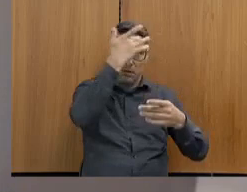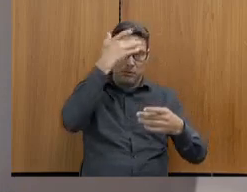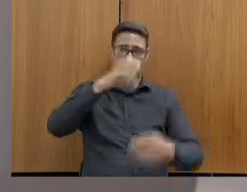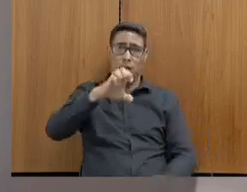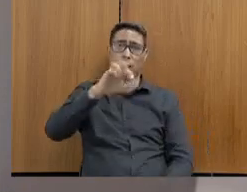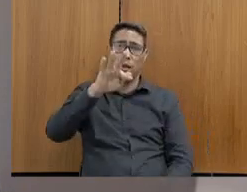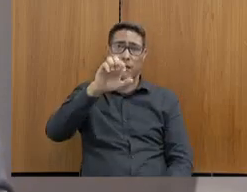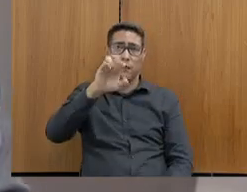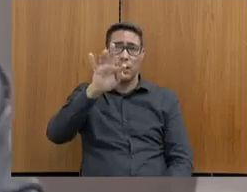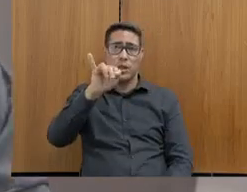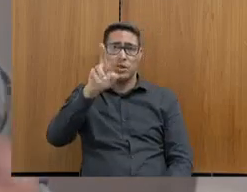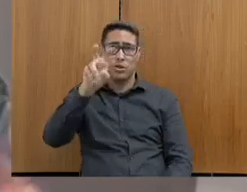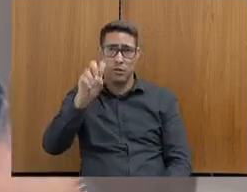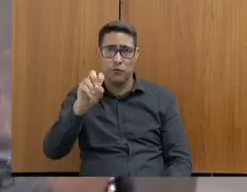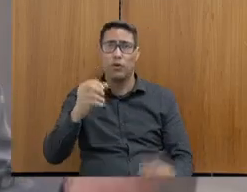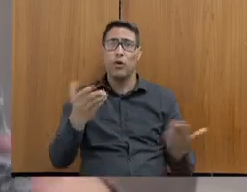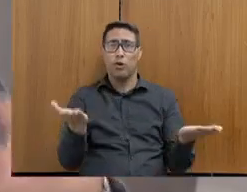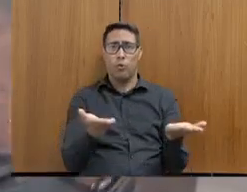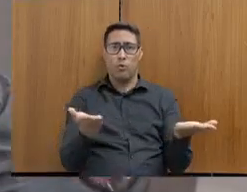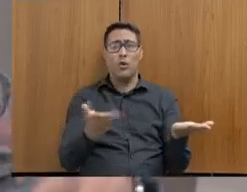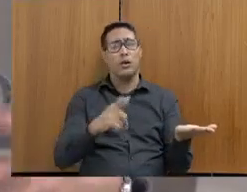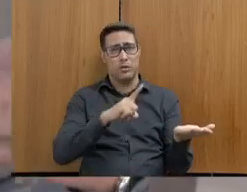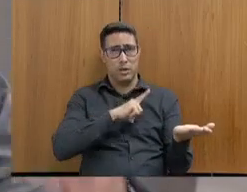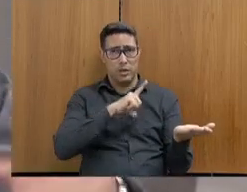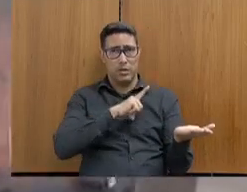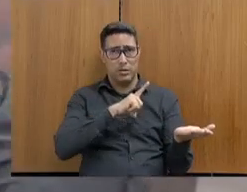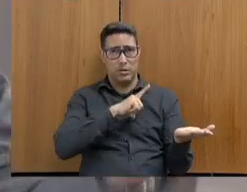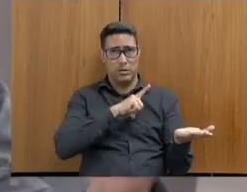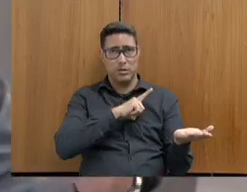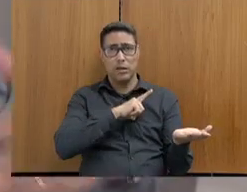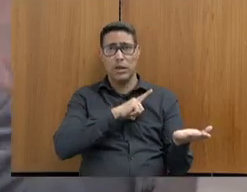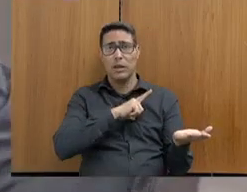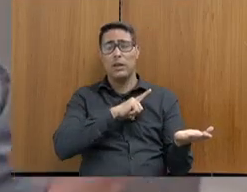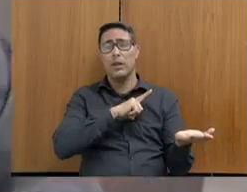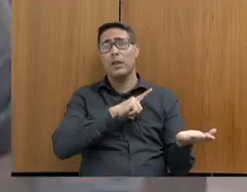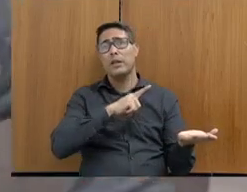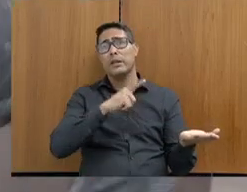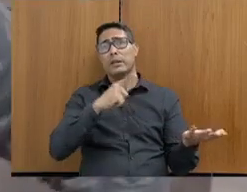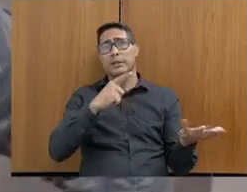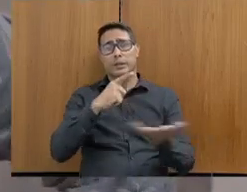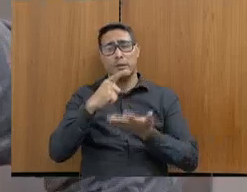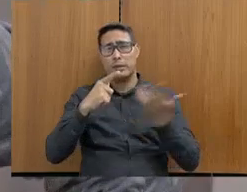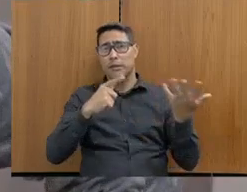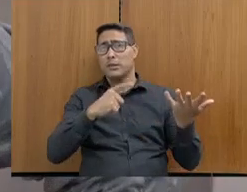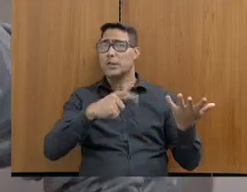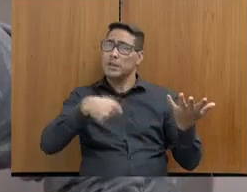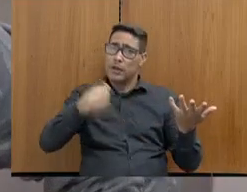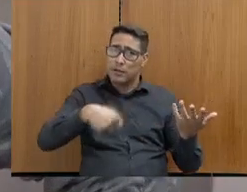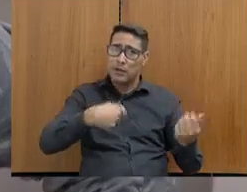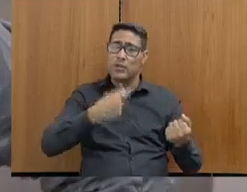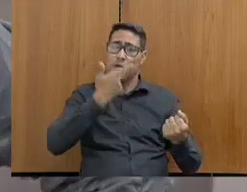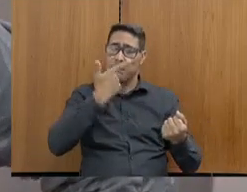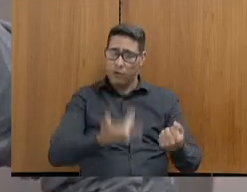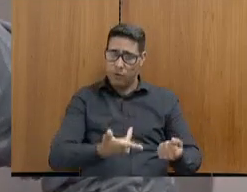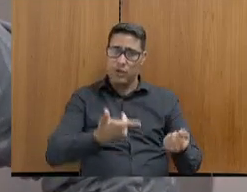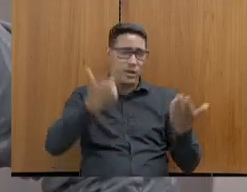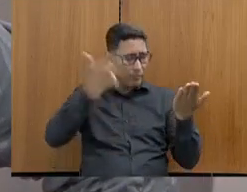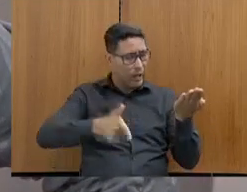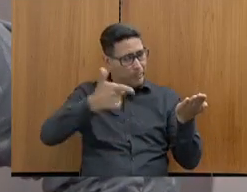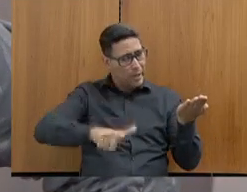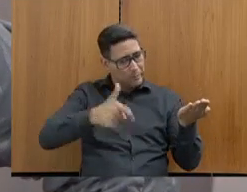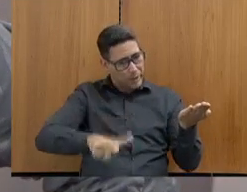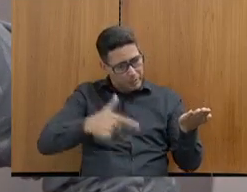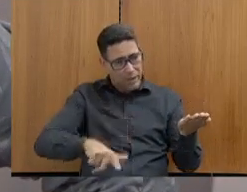nós temos hoje isso já foi né multi múltiplas vezes aqui exposto né limitações